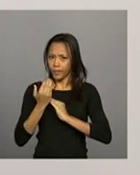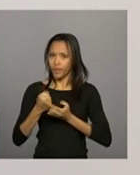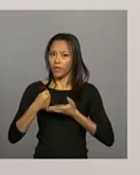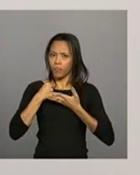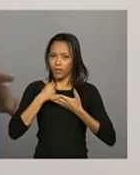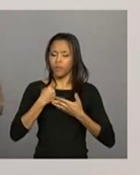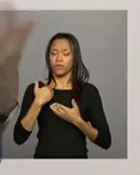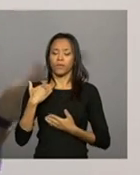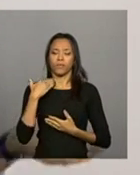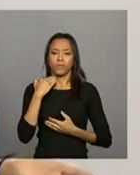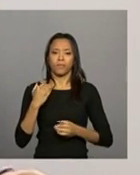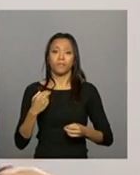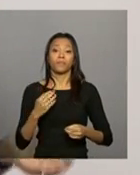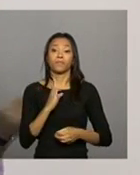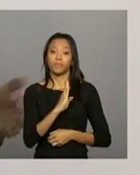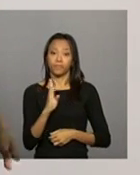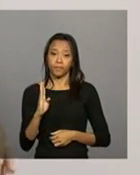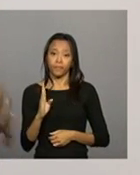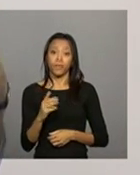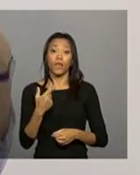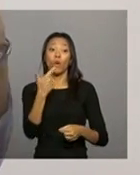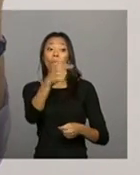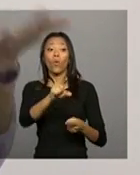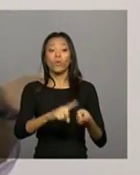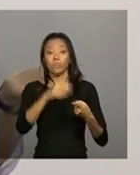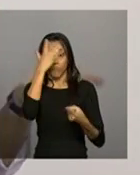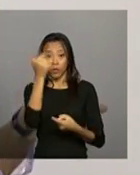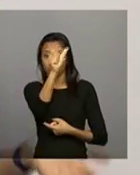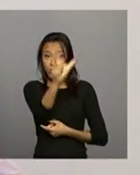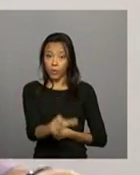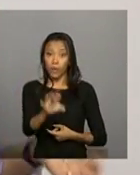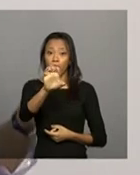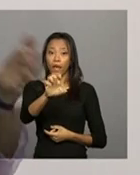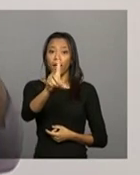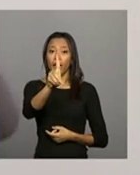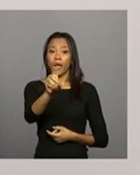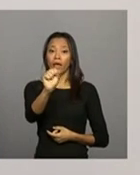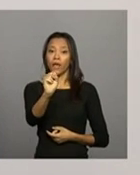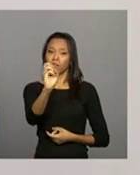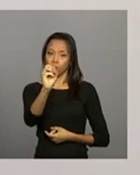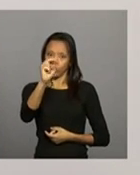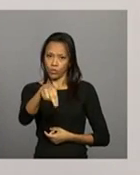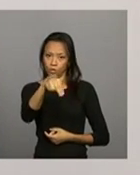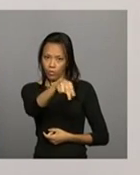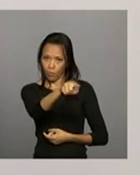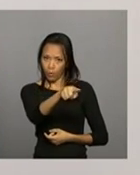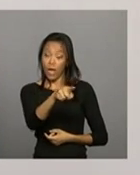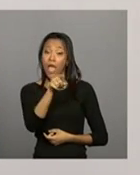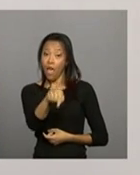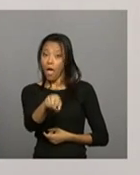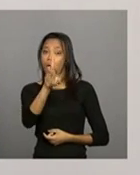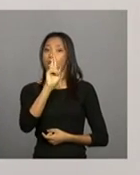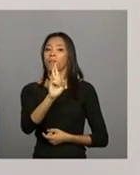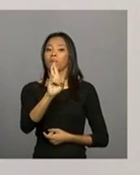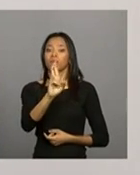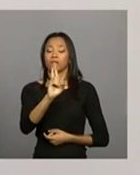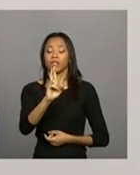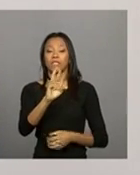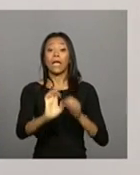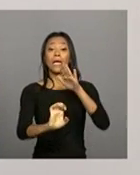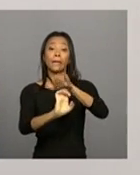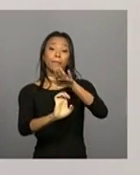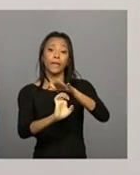Agradecer o Erson, não sei se ele está aí, o representante da empresa que construiu esta